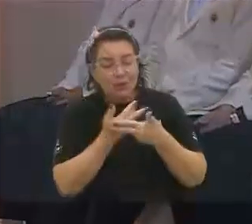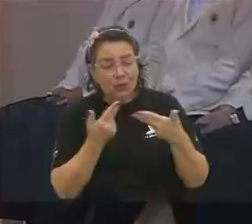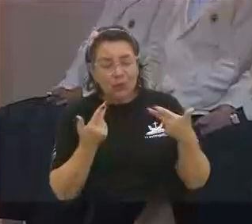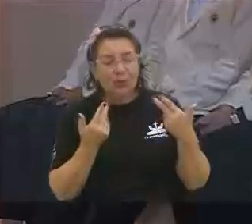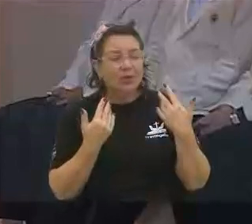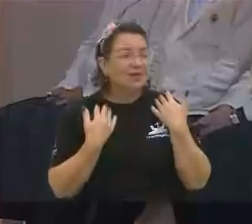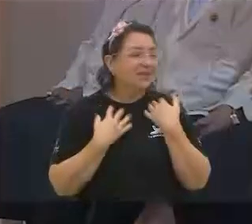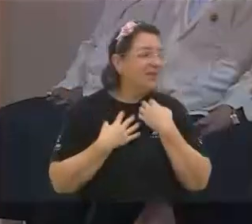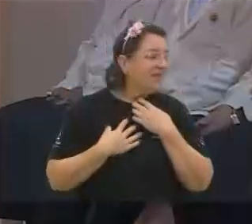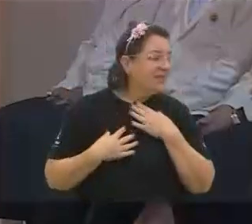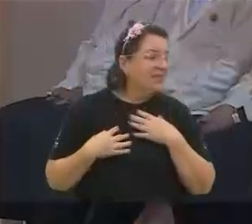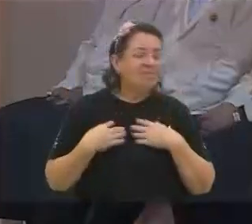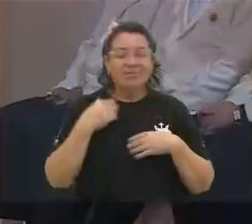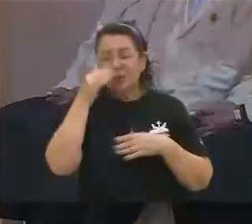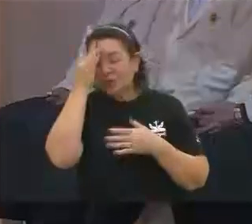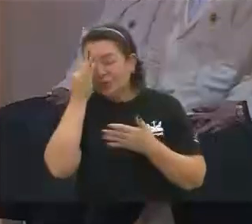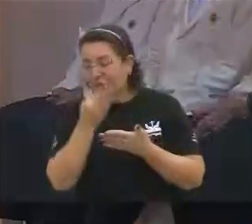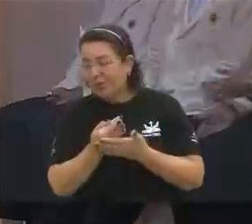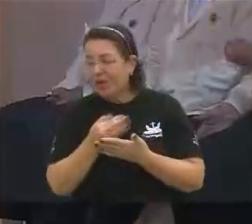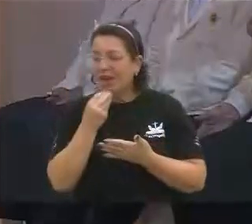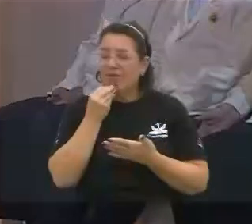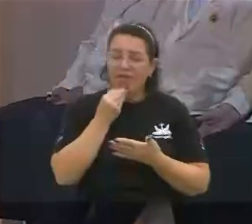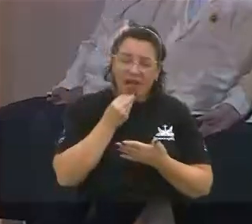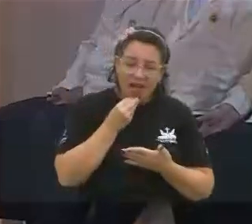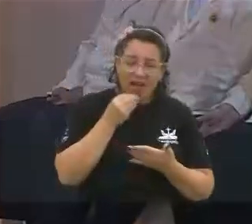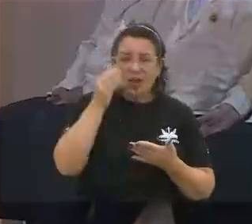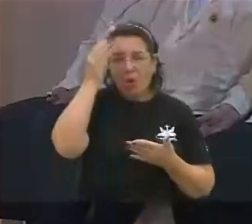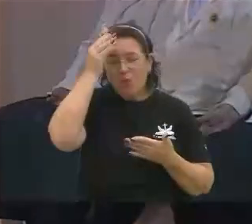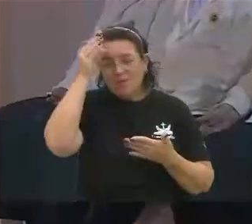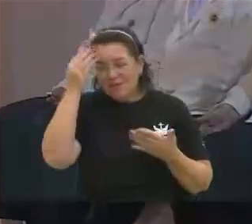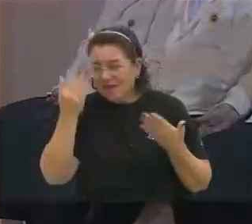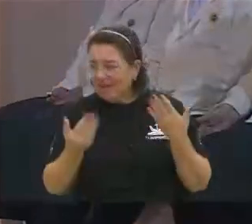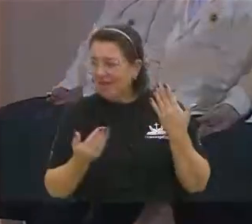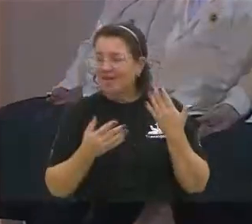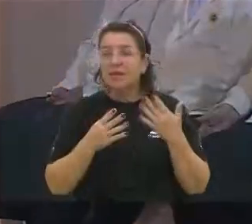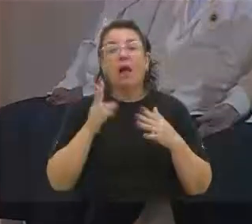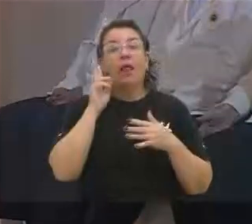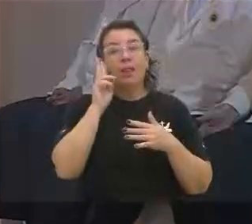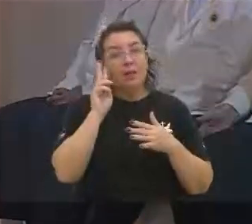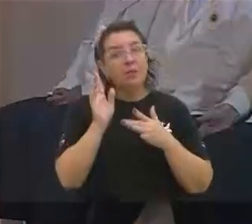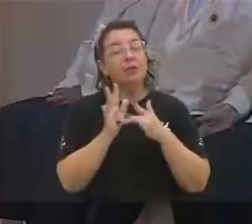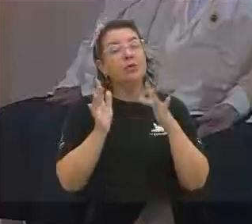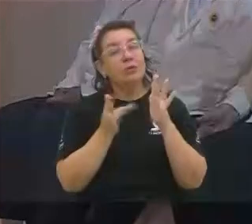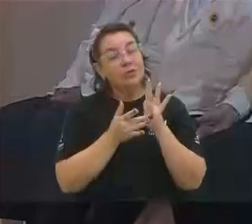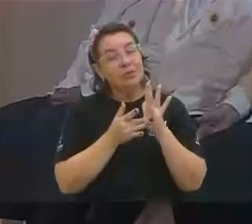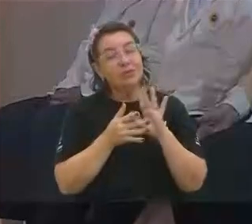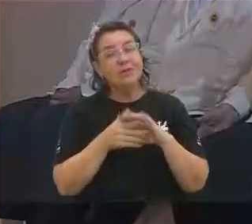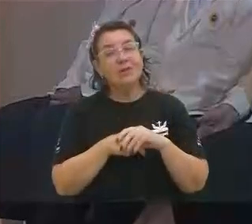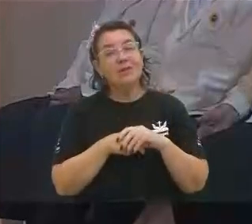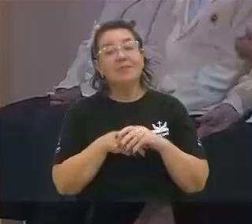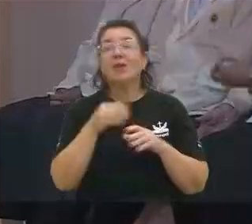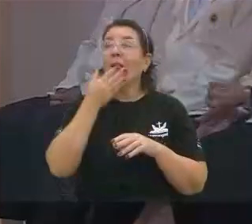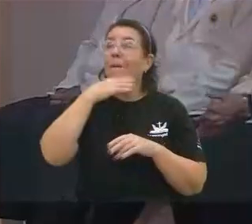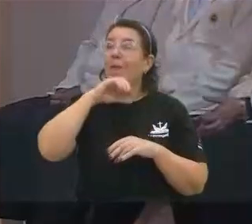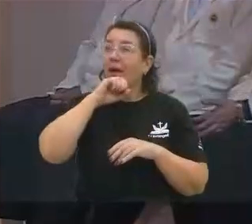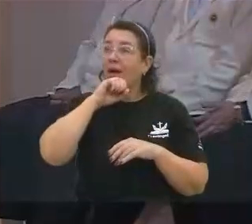crises de fé crises de consciência lembre de Jesus Pai